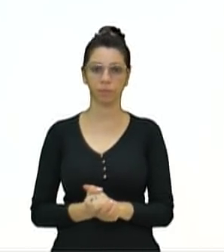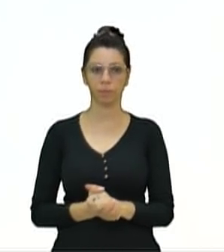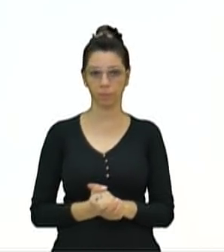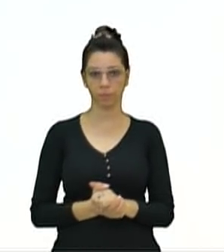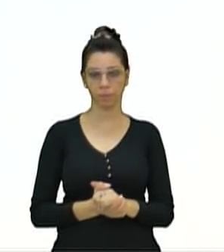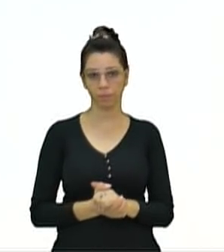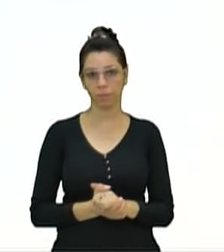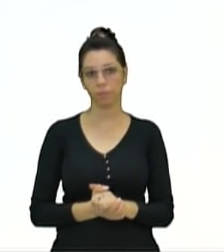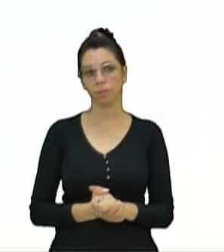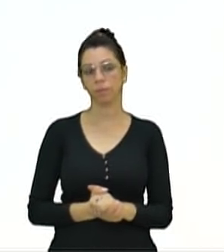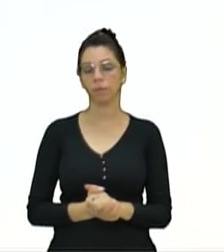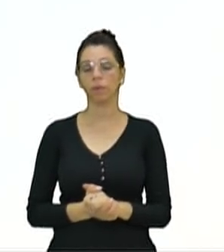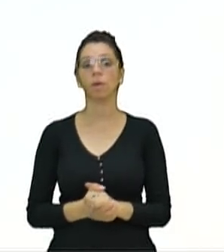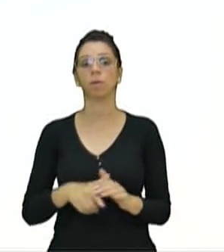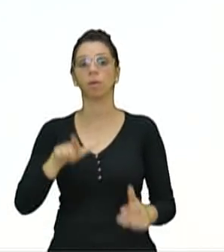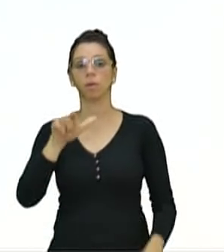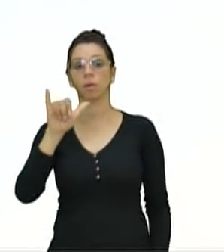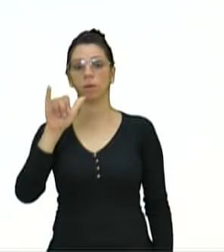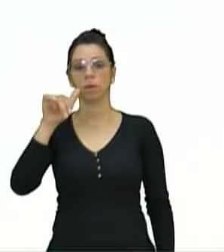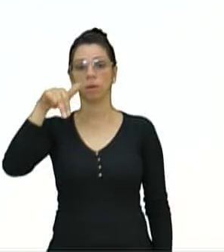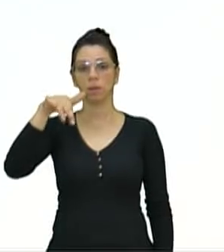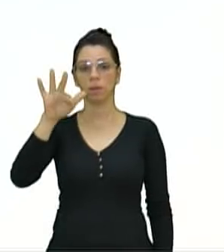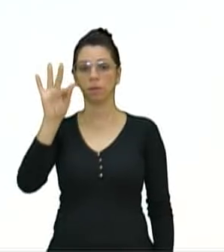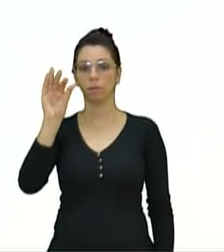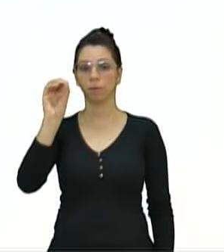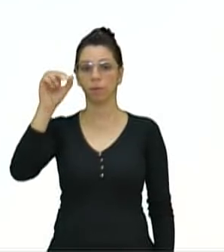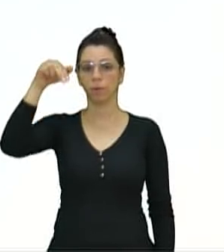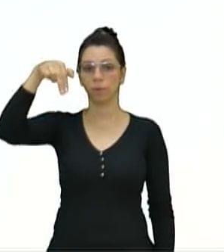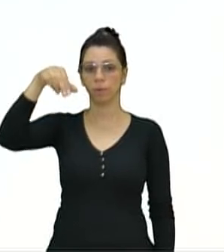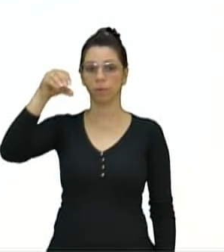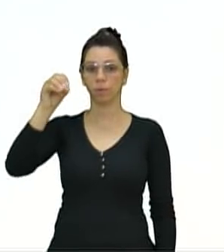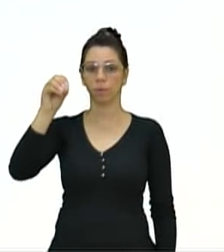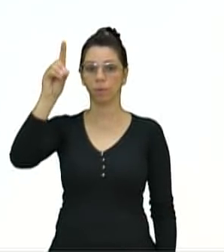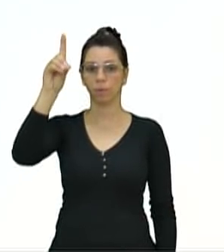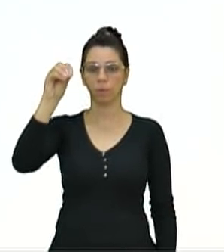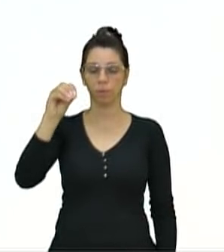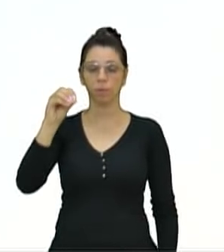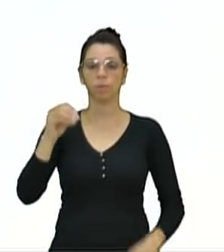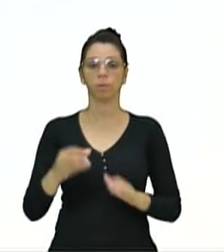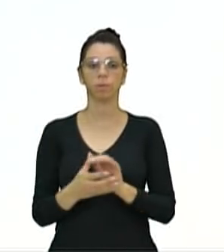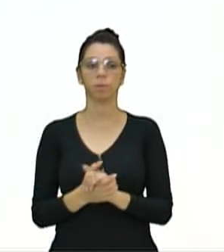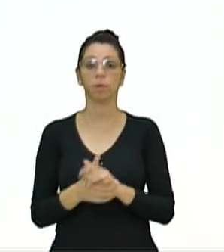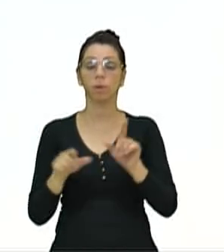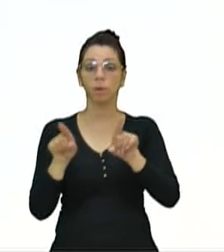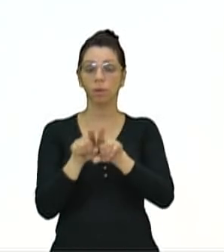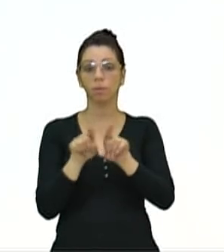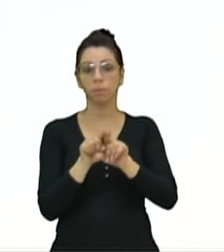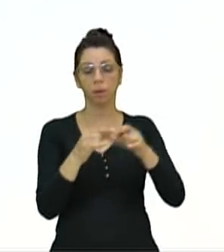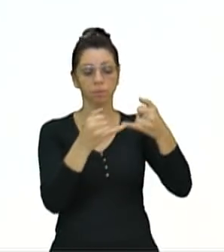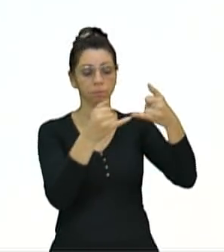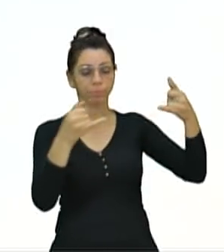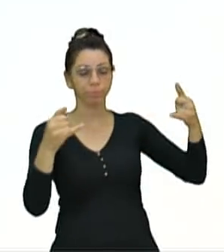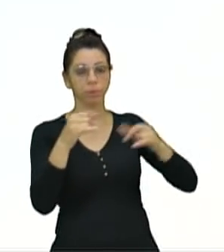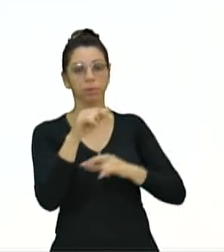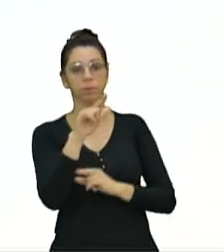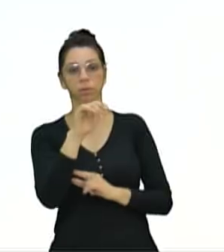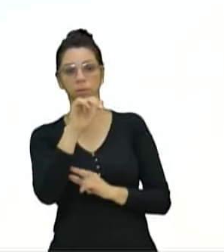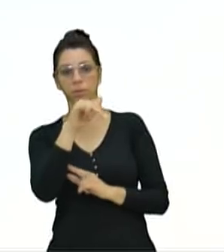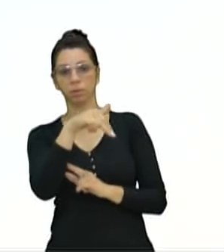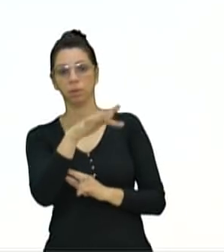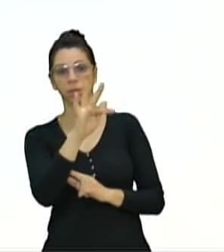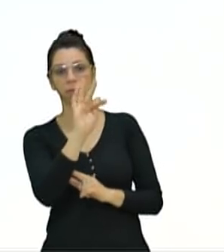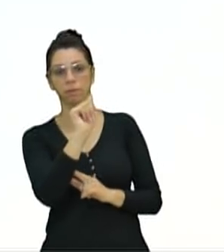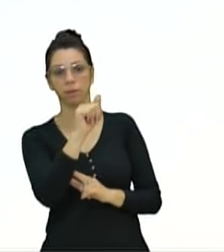nos linfonodos, ela vai passar por dentro deles, quanto pelos vasos linfáticos. Então, olha só a imagem